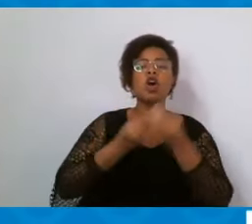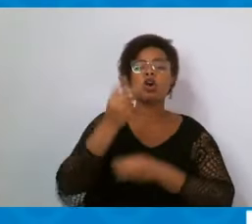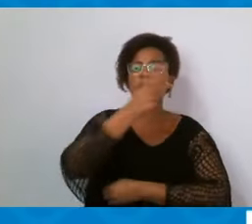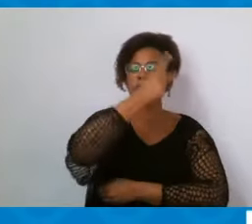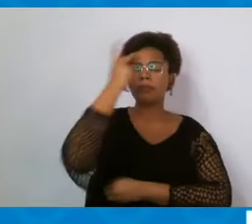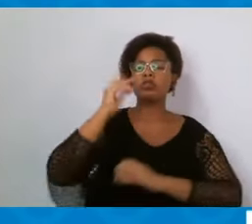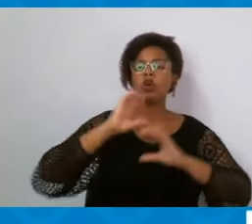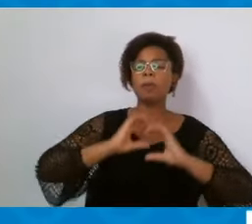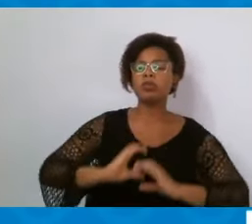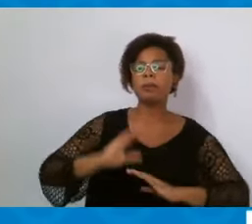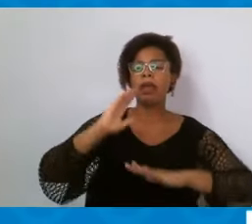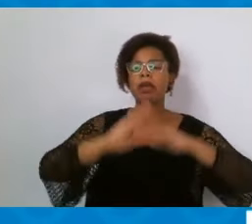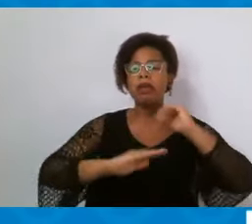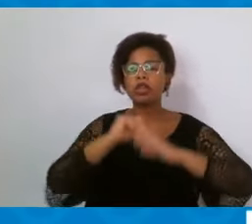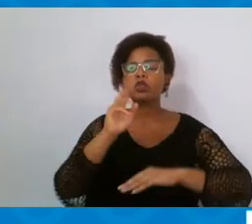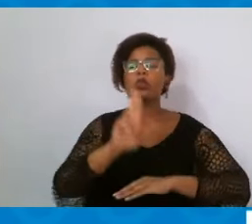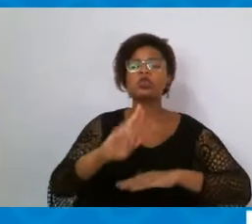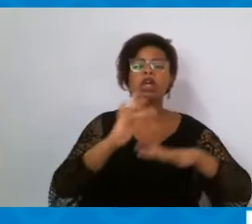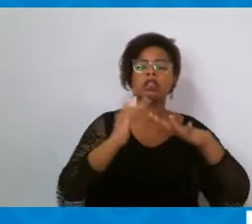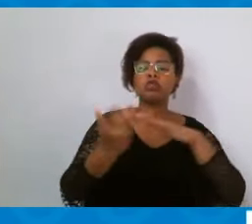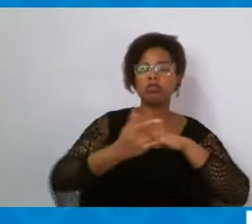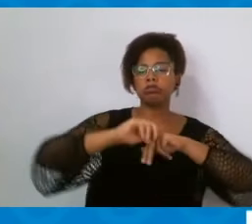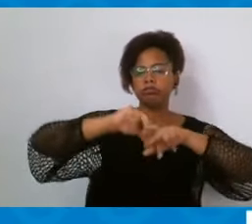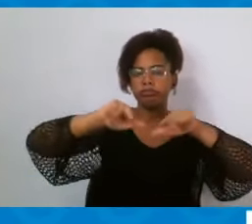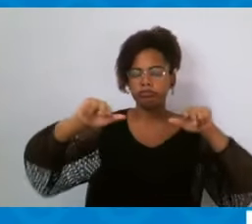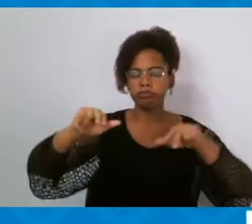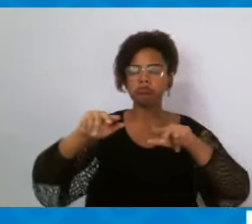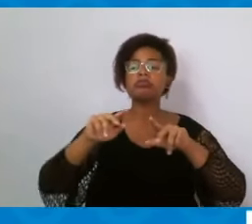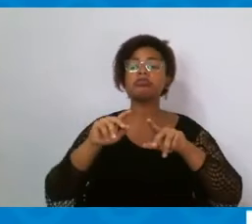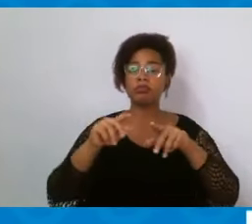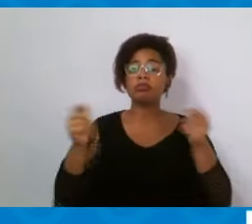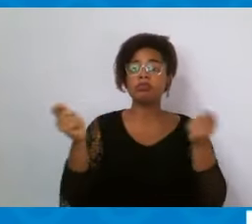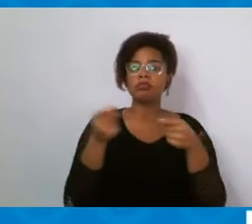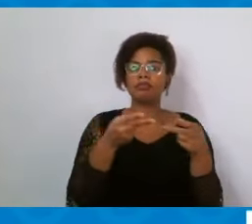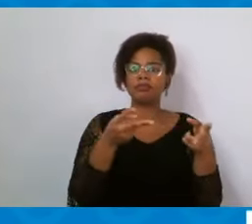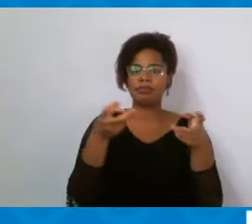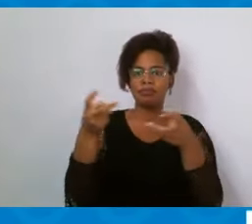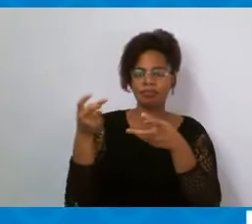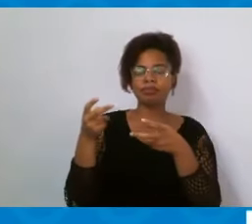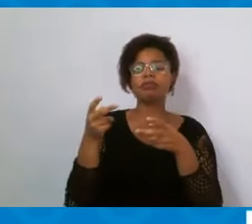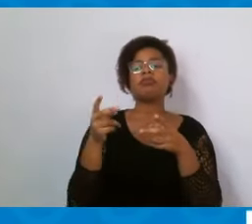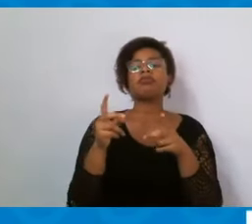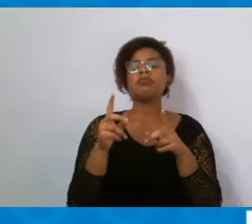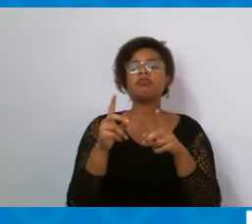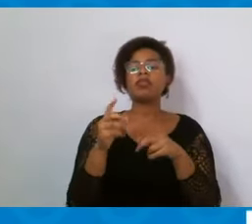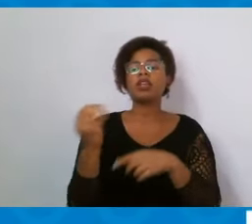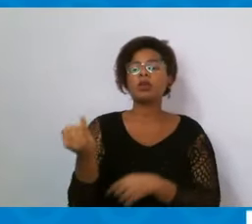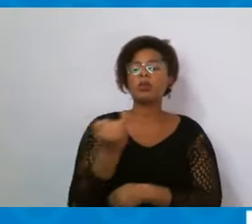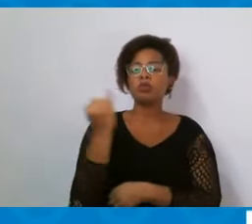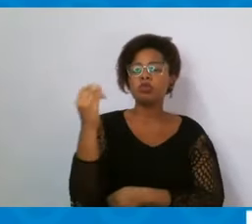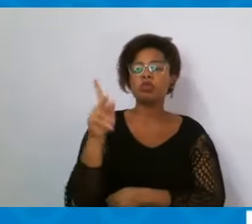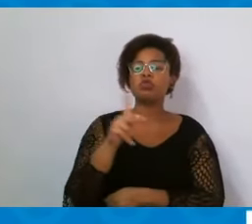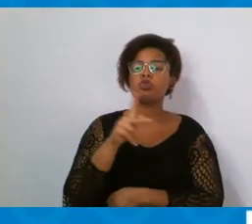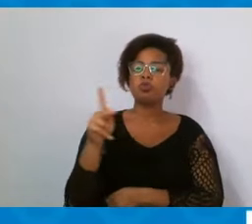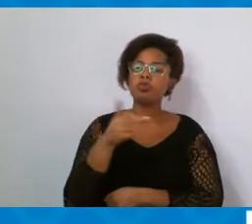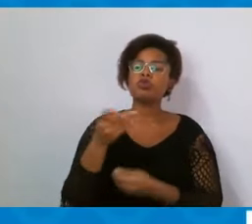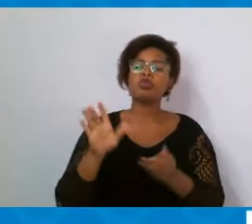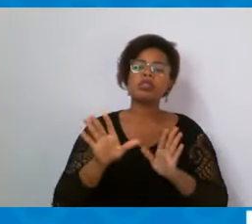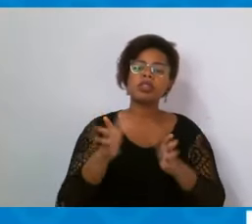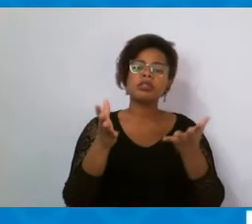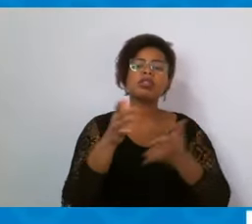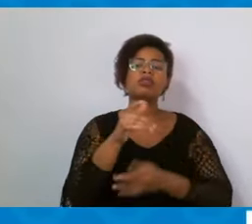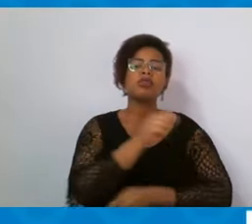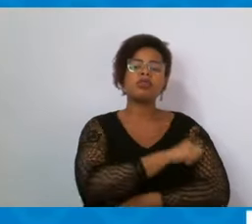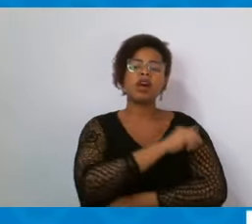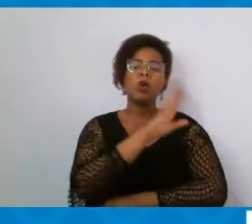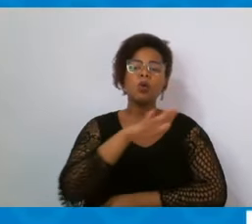internet como se faz exatamente isso, mas a gente dá esses instrumentos para eles observarem cenários